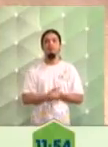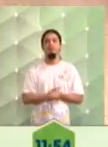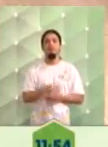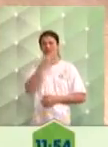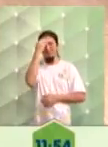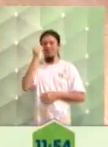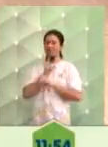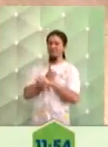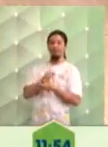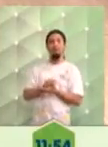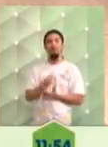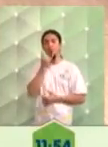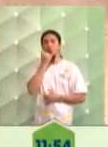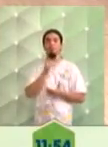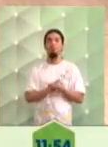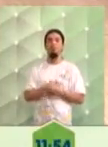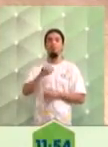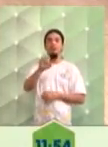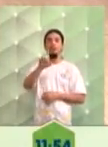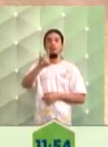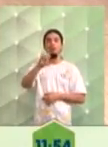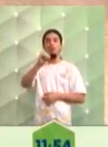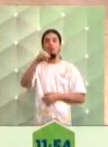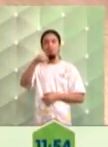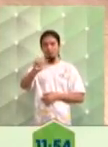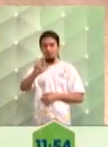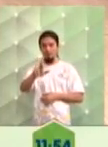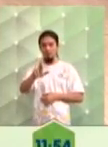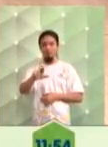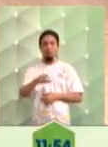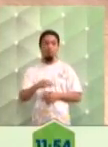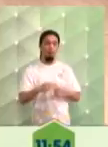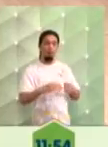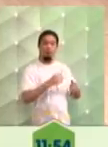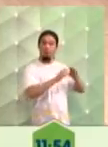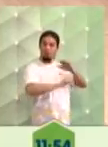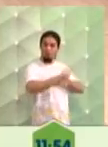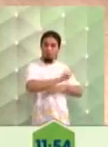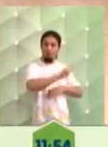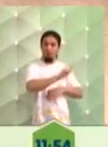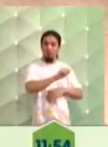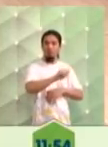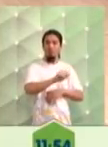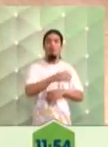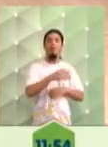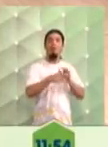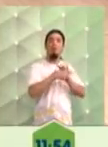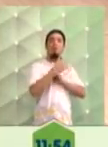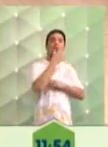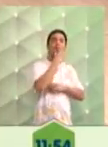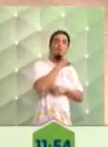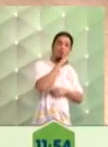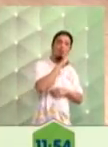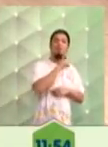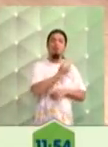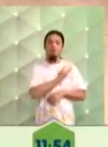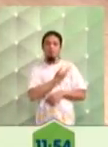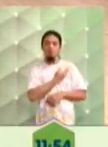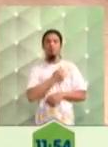Pinheiro de Lima e a Associação Diego, Associação de Pais e Amigos dos Excepcionais, a APAE. E